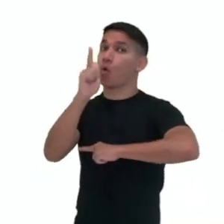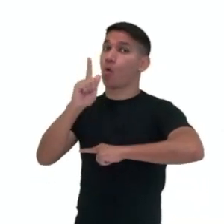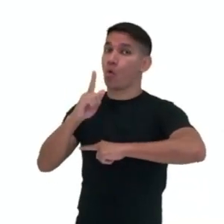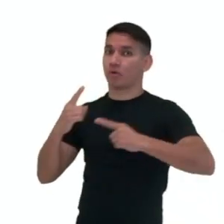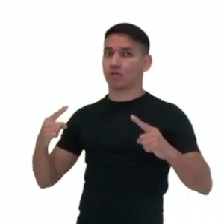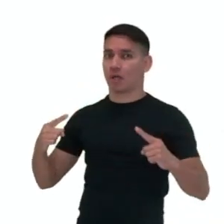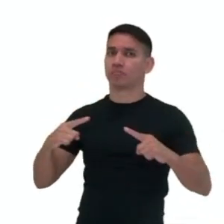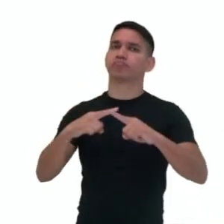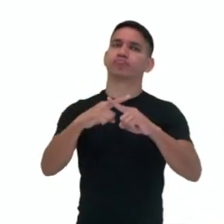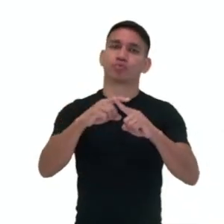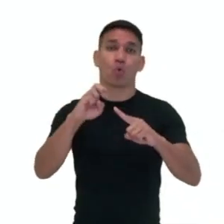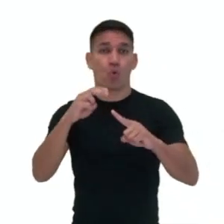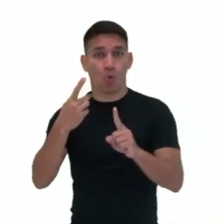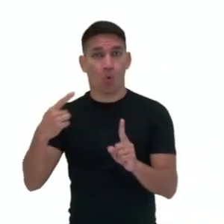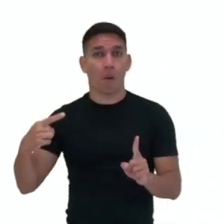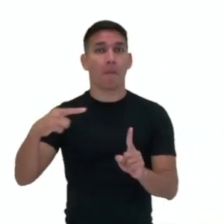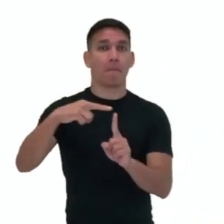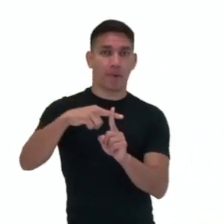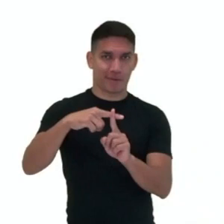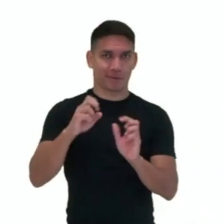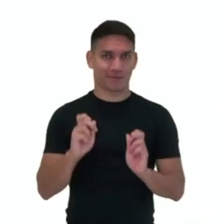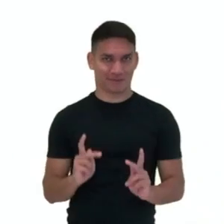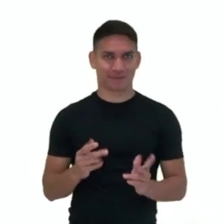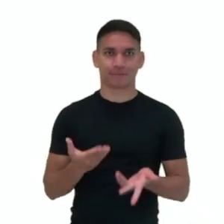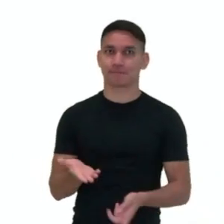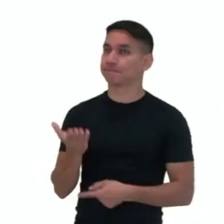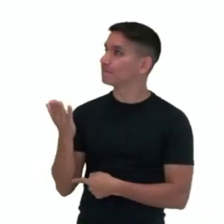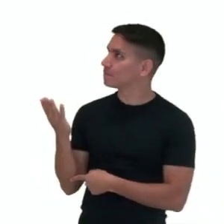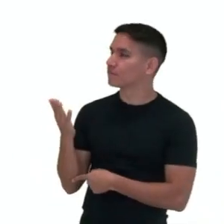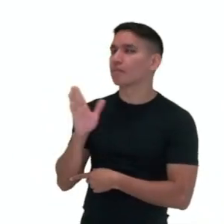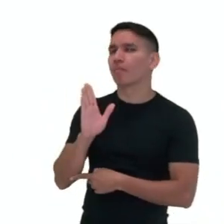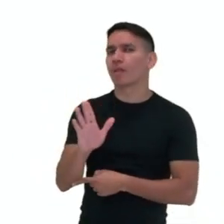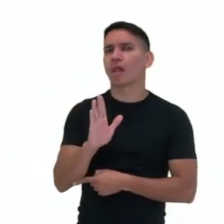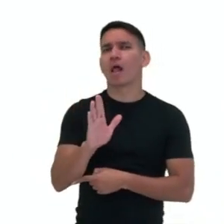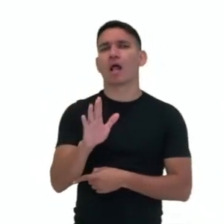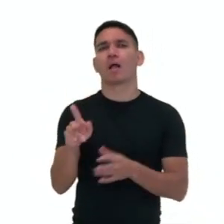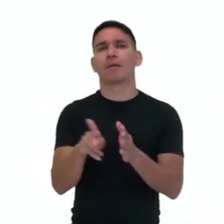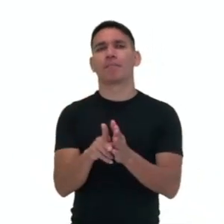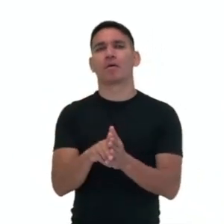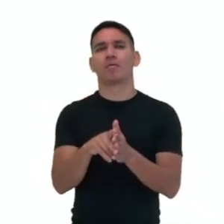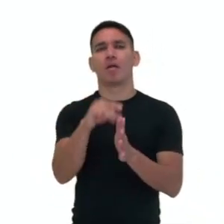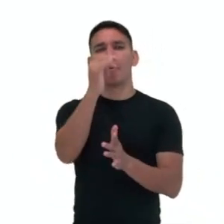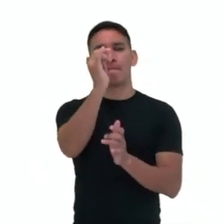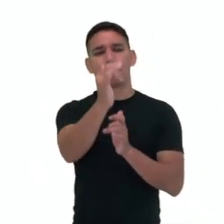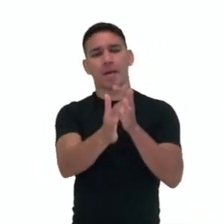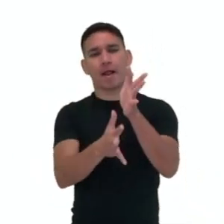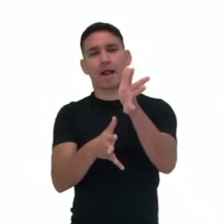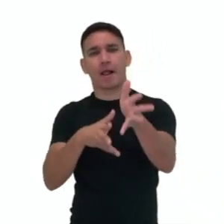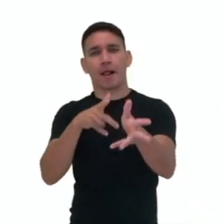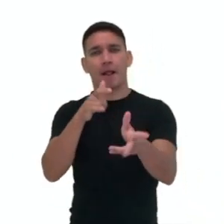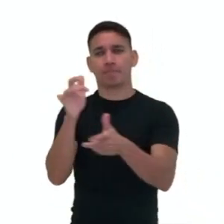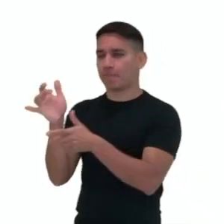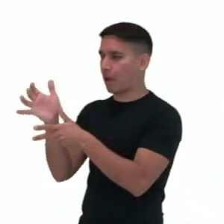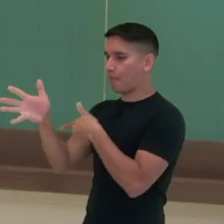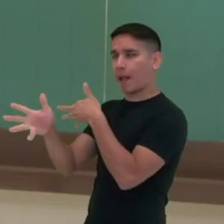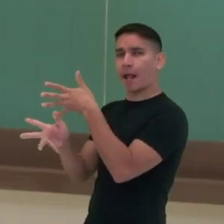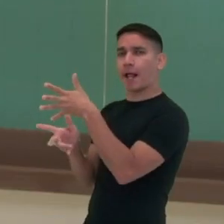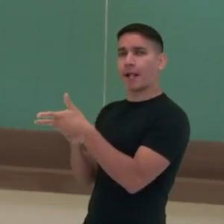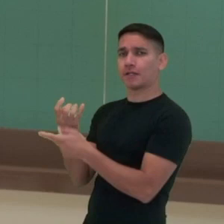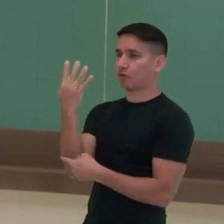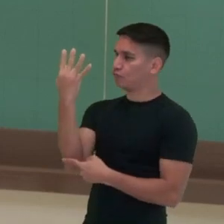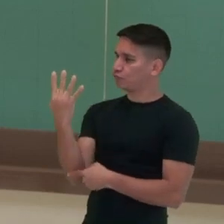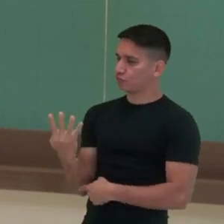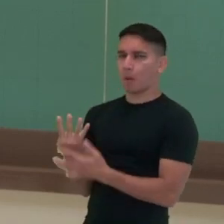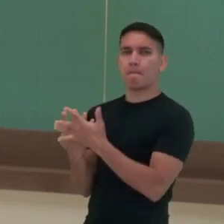mais concorrentes, ou até concorrente perpendicular, né? Agora, as cordas também, as cordas da harpa também, elas não se encontram ali.